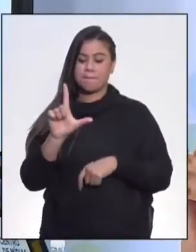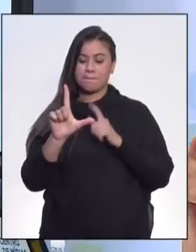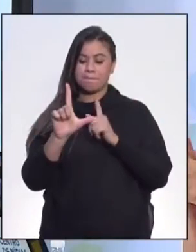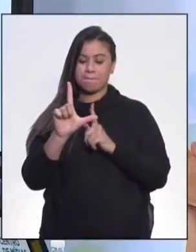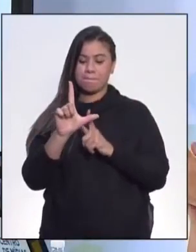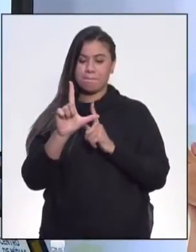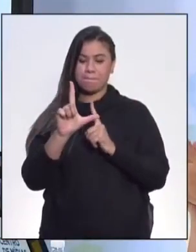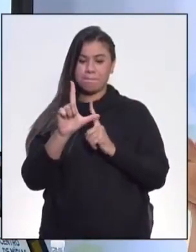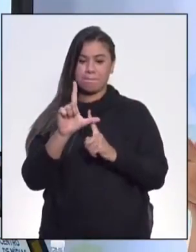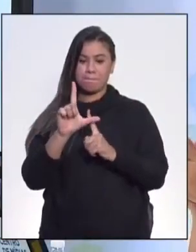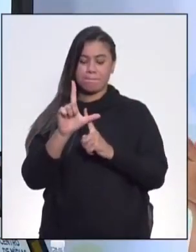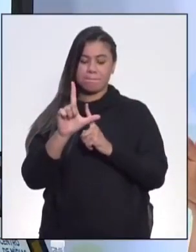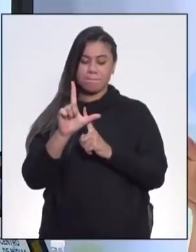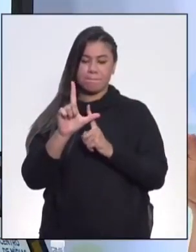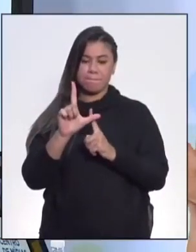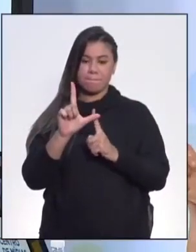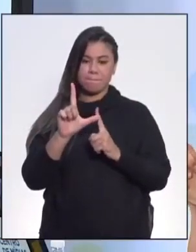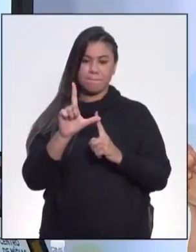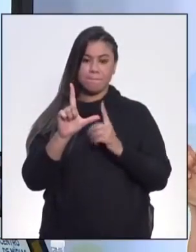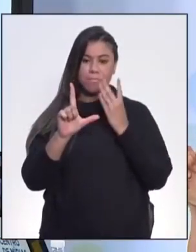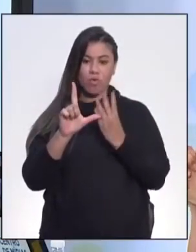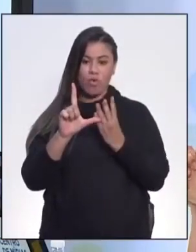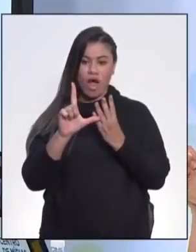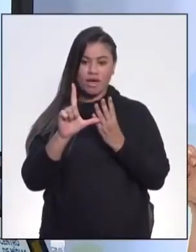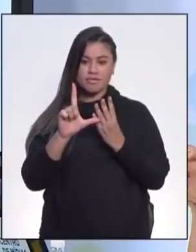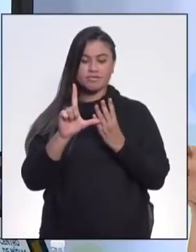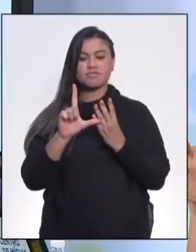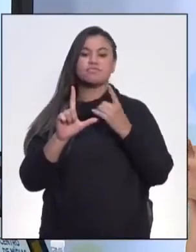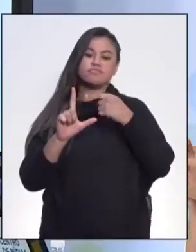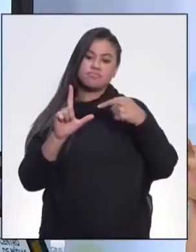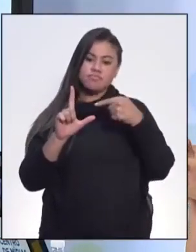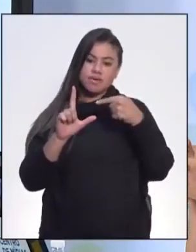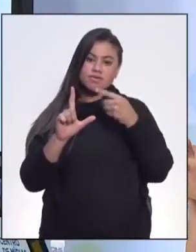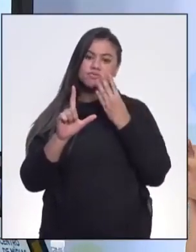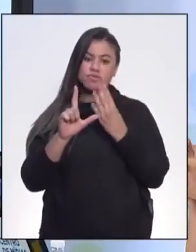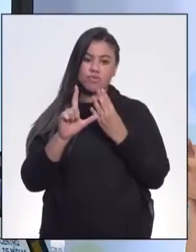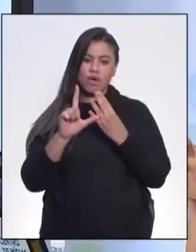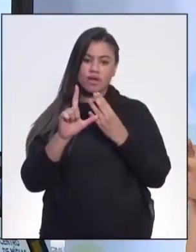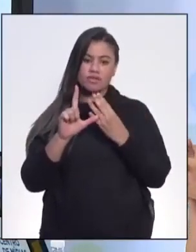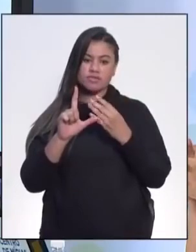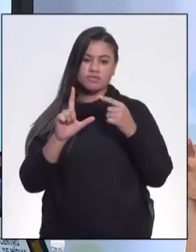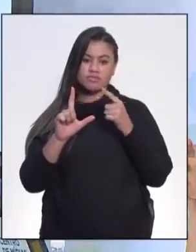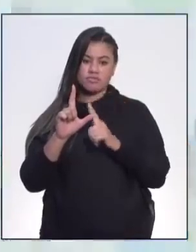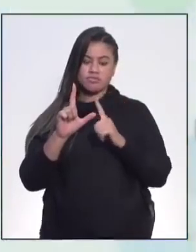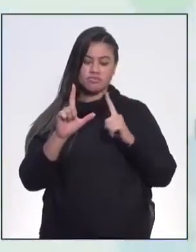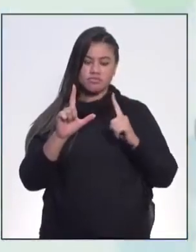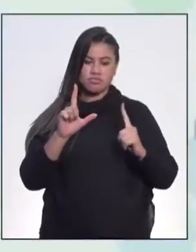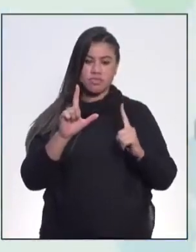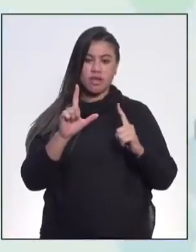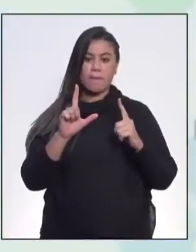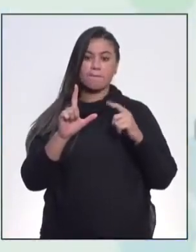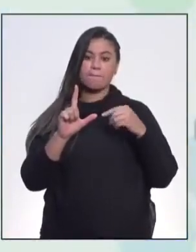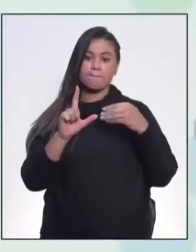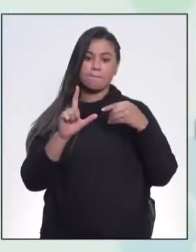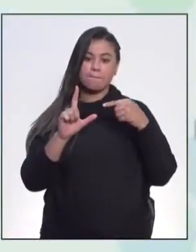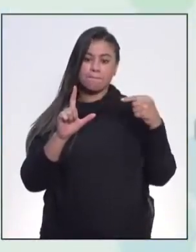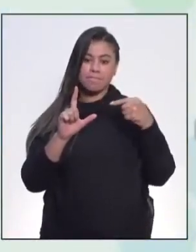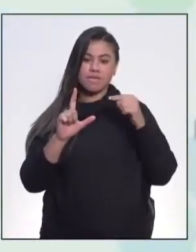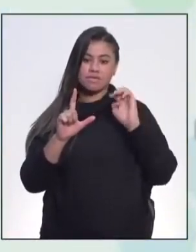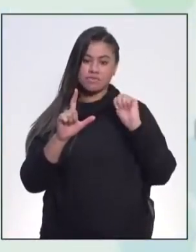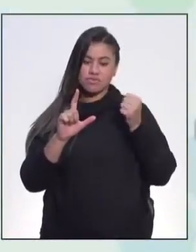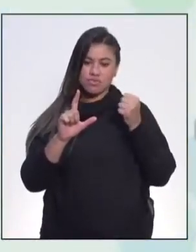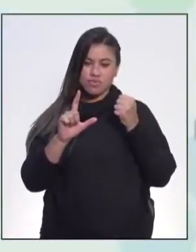Então, vamos imaginar que é de 4 em 4 unidades? Vamos imaginar que aqui é o menos 4 e aqui vai ter mais uma unidade, menos 8. Sim? Vou fazer